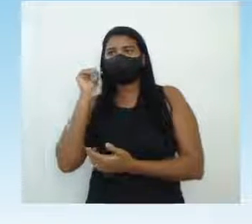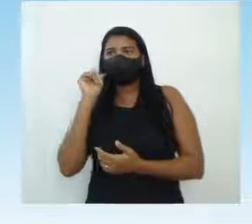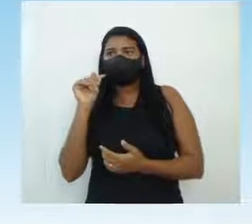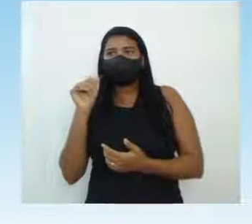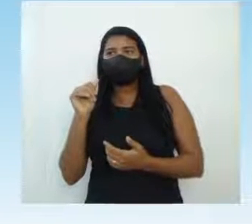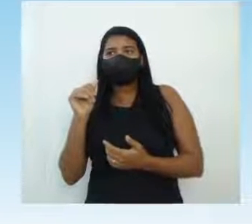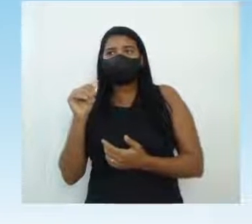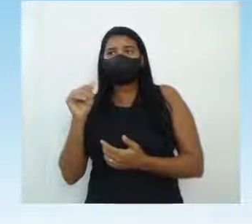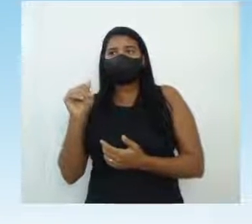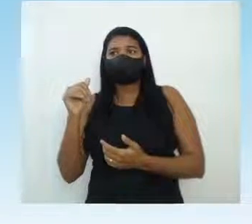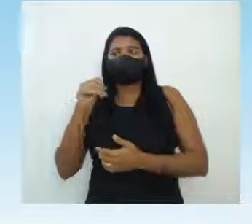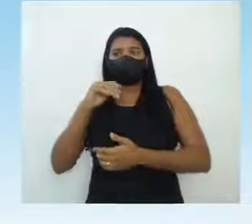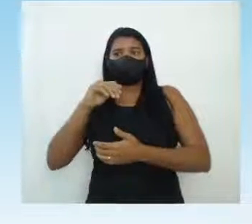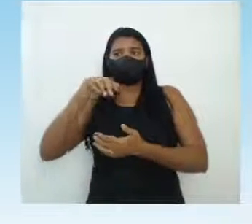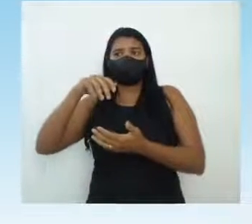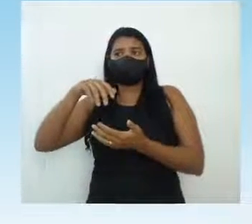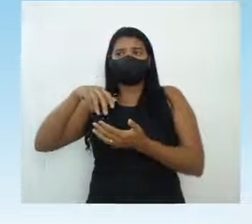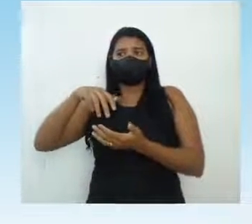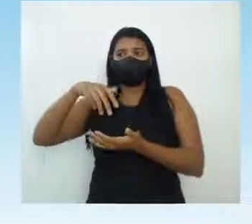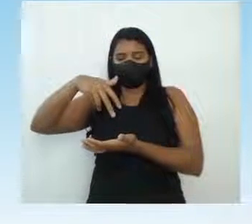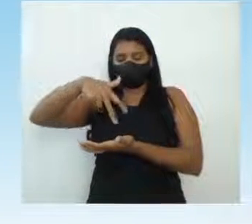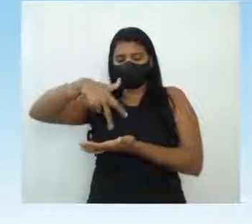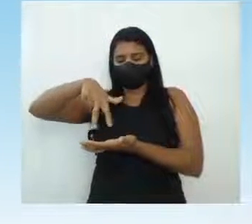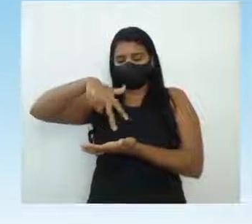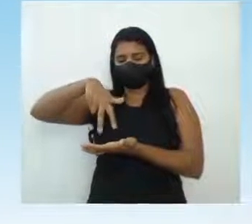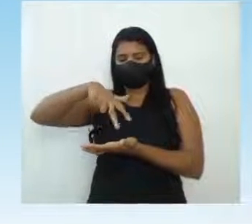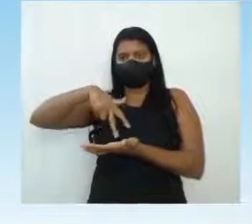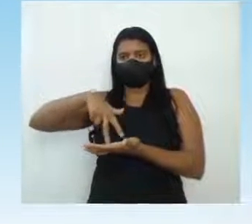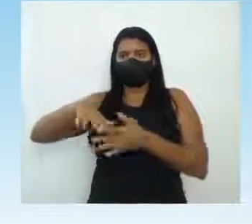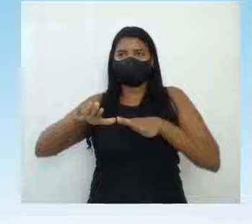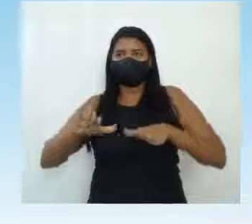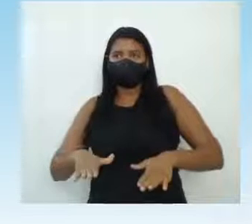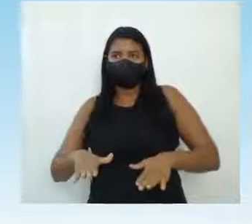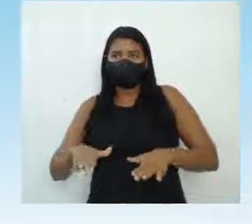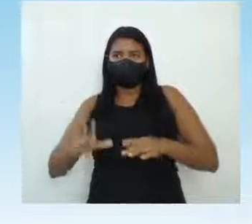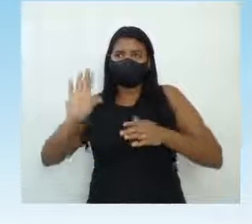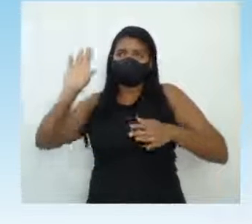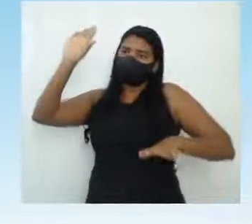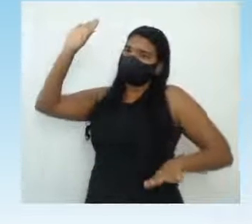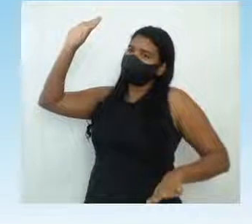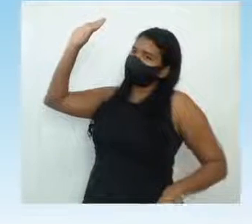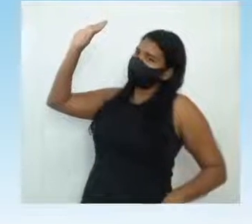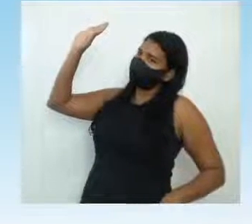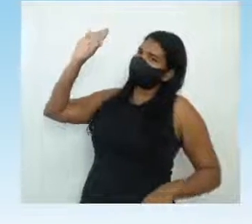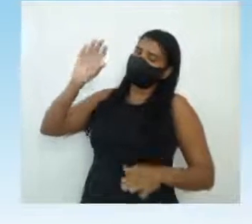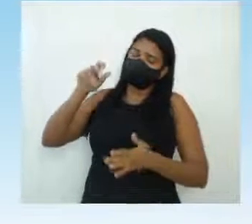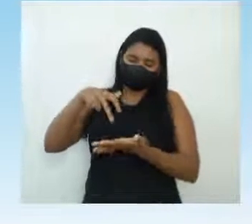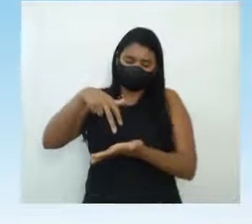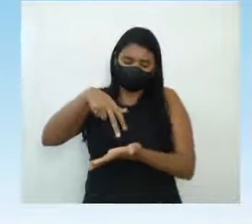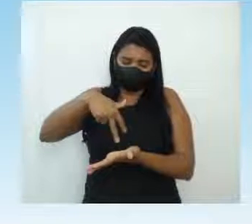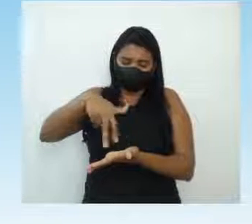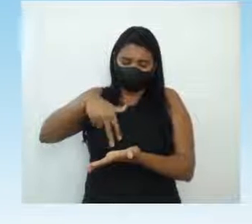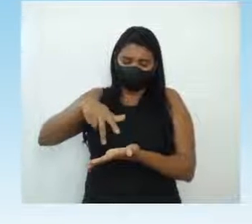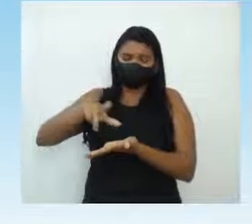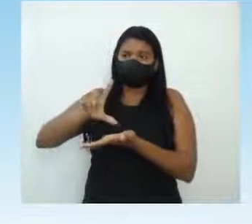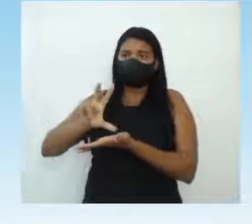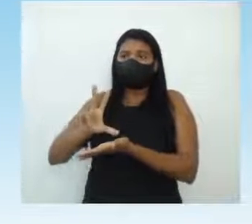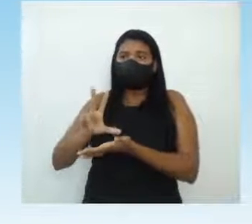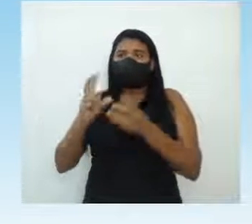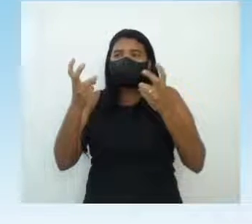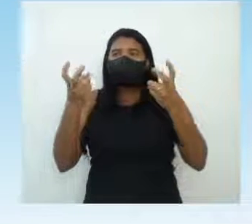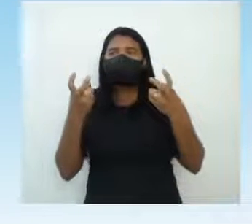dos braços no chão e as pernas e o outro braço elevados. Então, existe na realidade uma